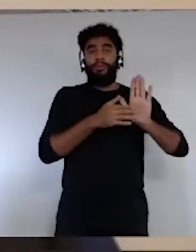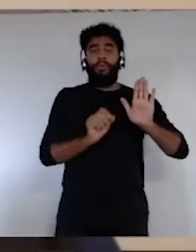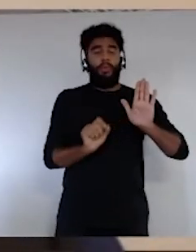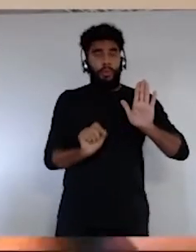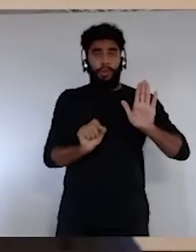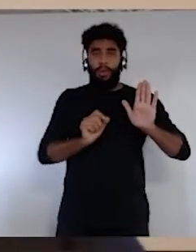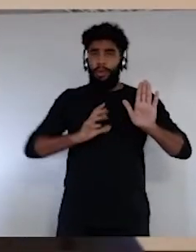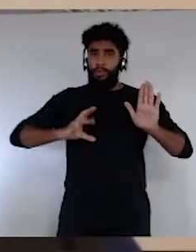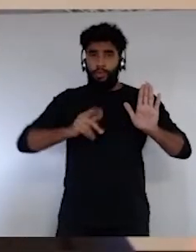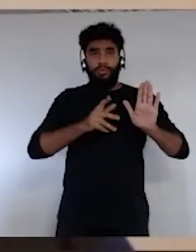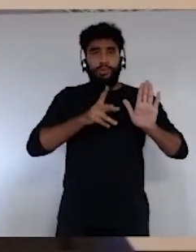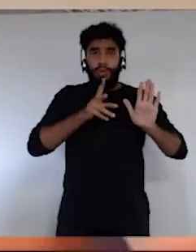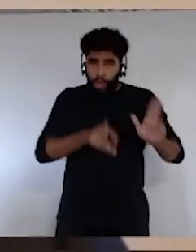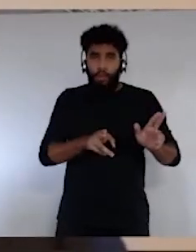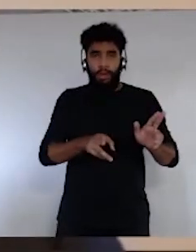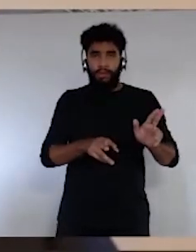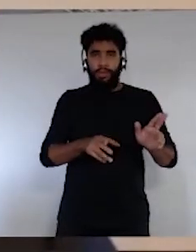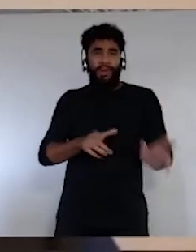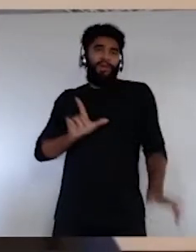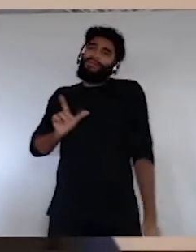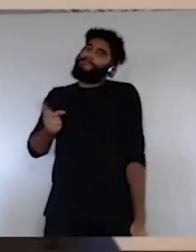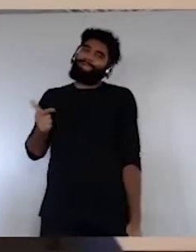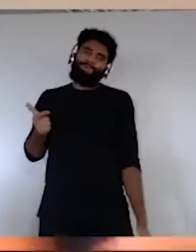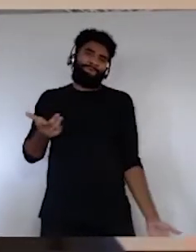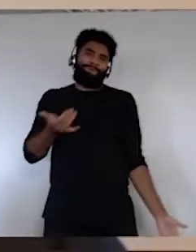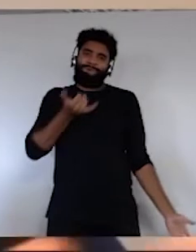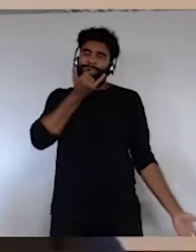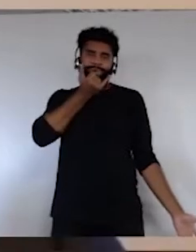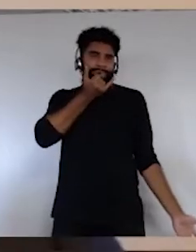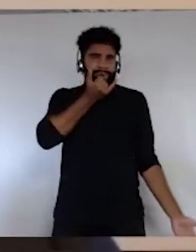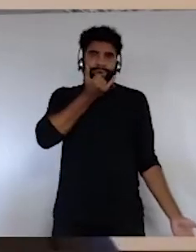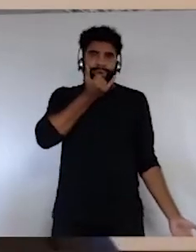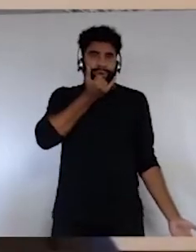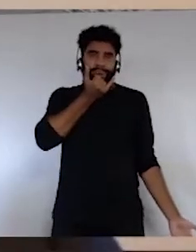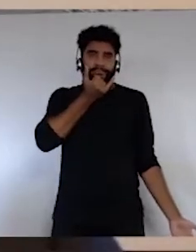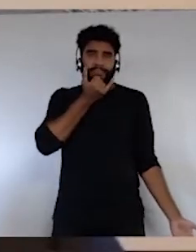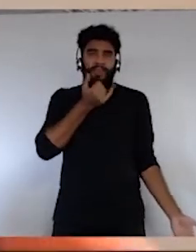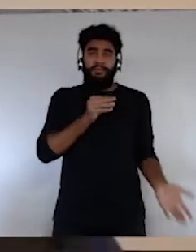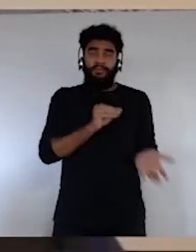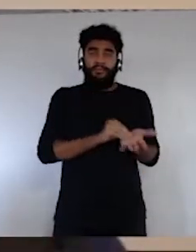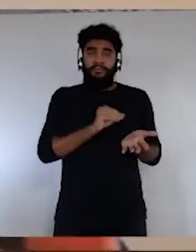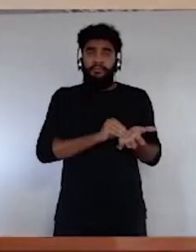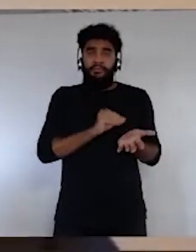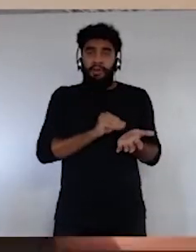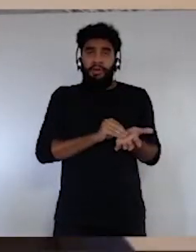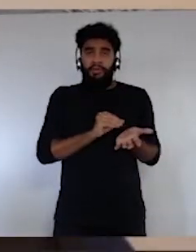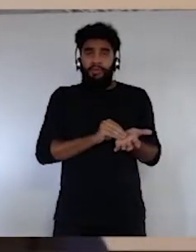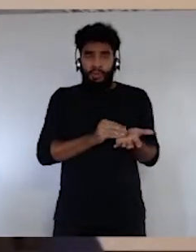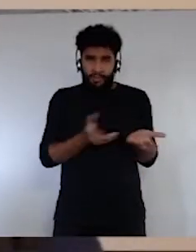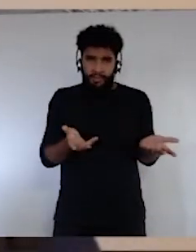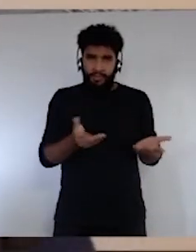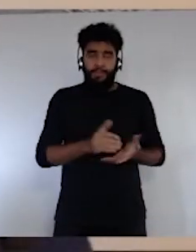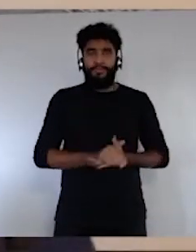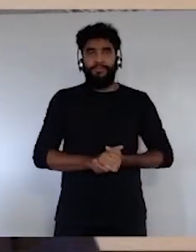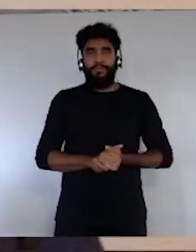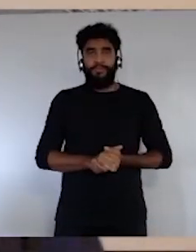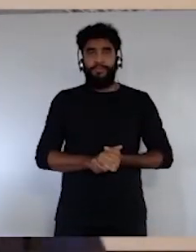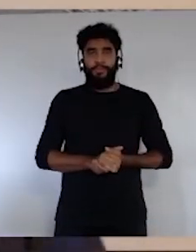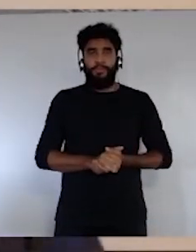voto. É como se fosse a cadeira de um juiz que já votou e o seu substituto não pode mudar. Porque se você já